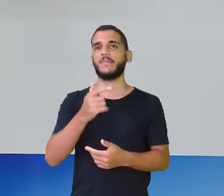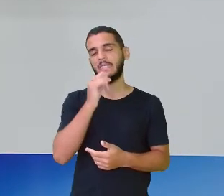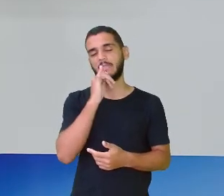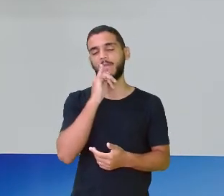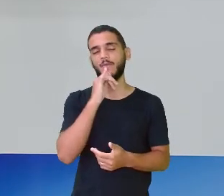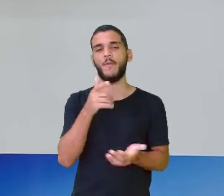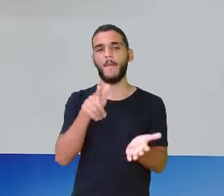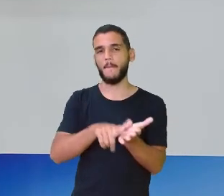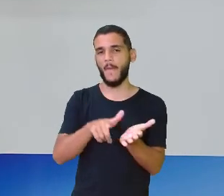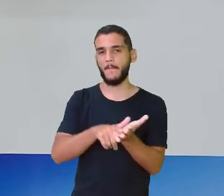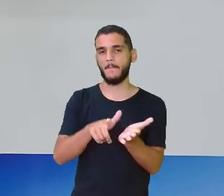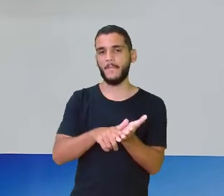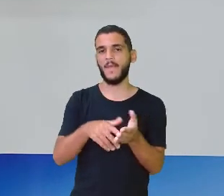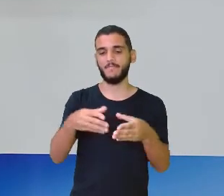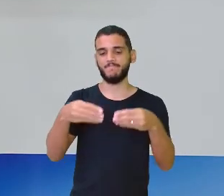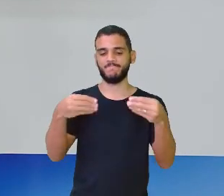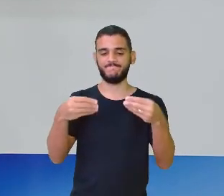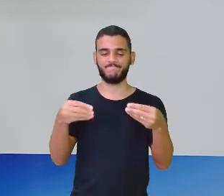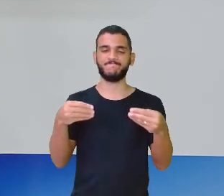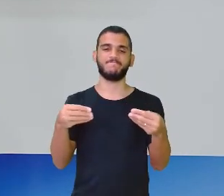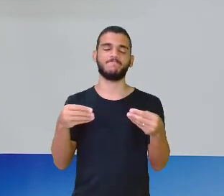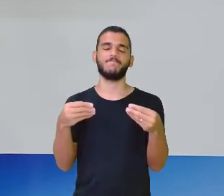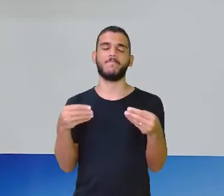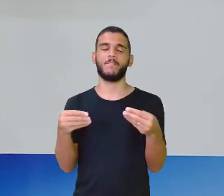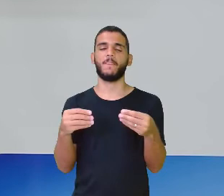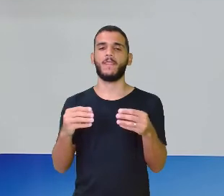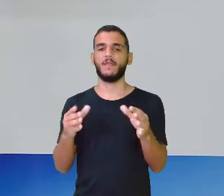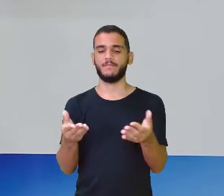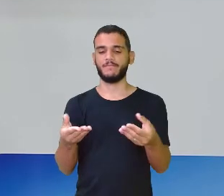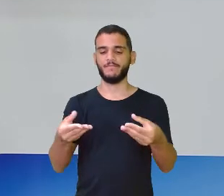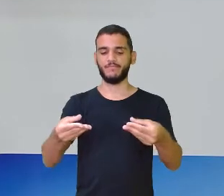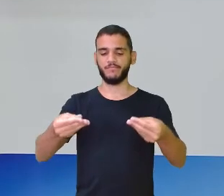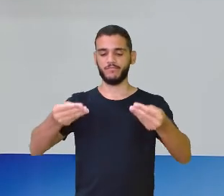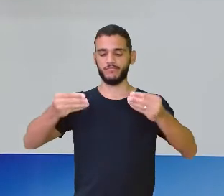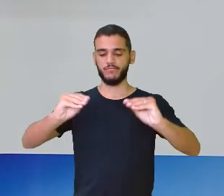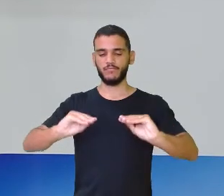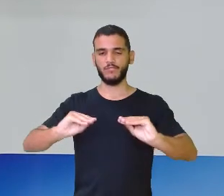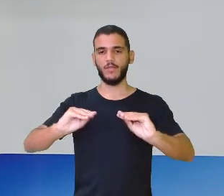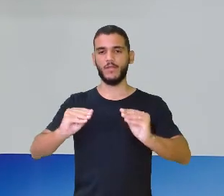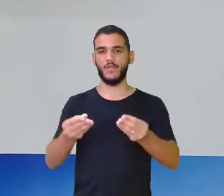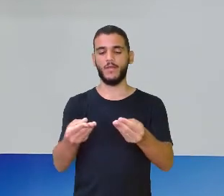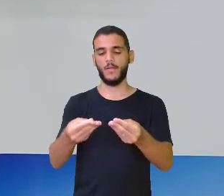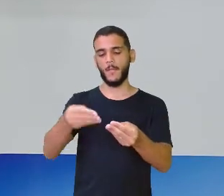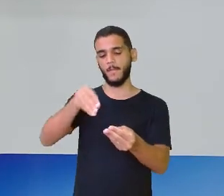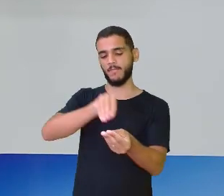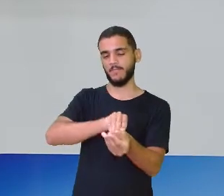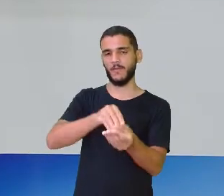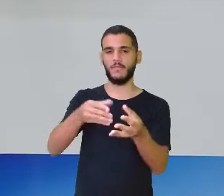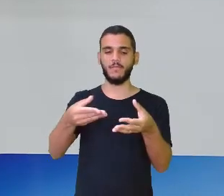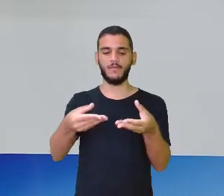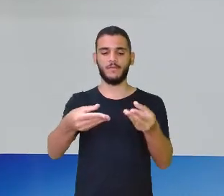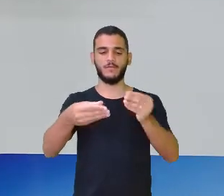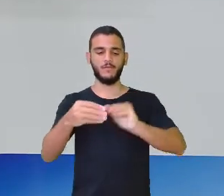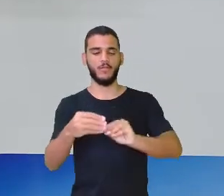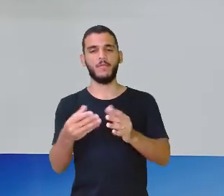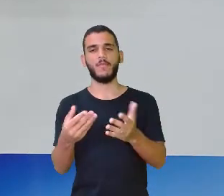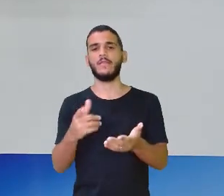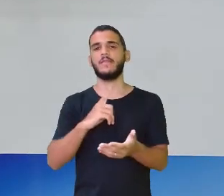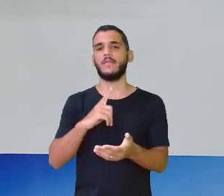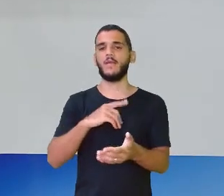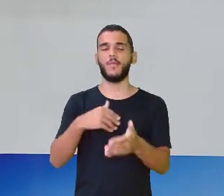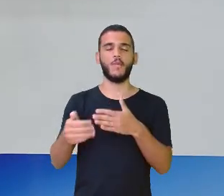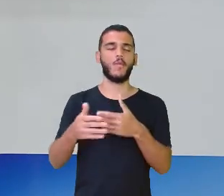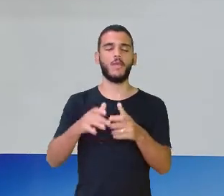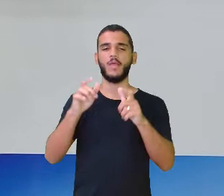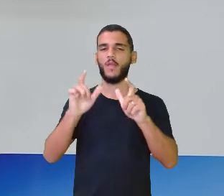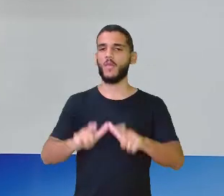papel. Você pega a folhinha de papel, dobra no meio, depois dobra de novo. Em qualquer lugar que